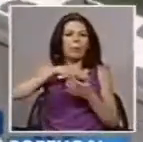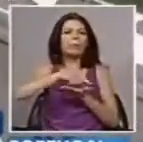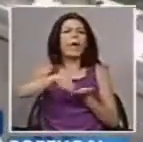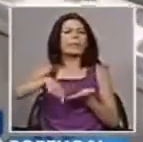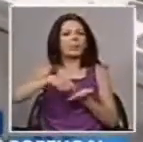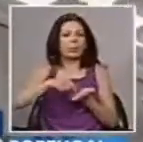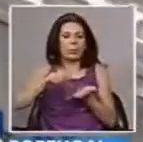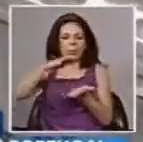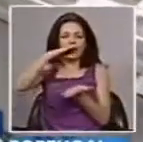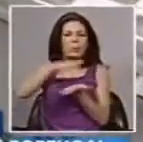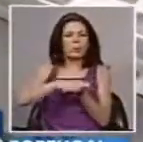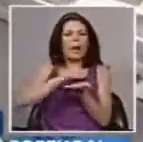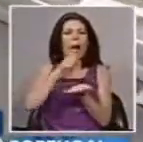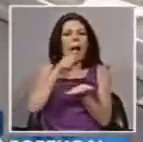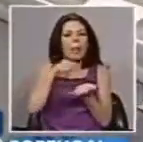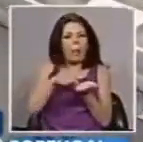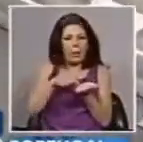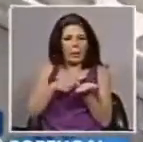plato.